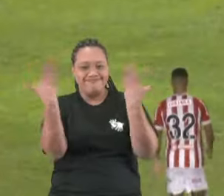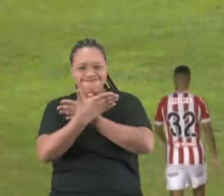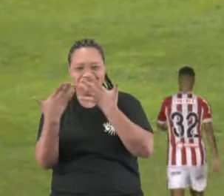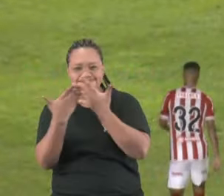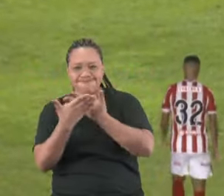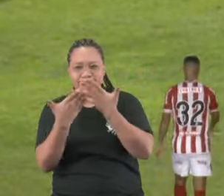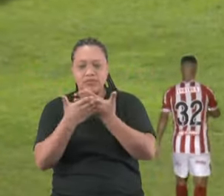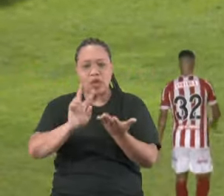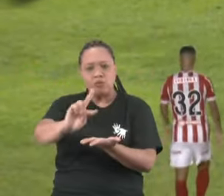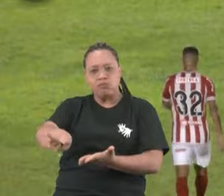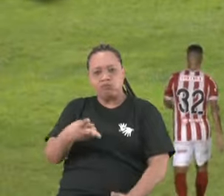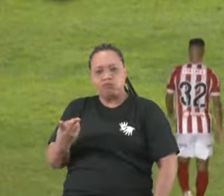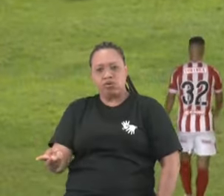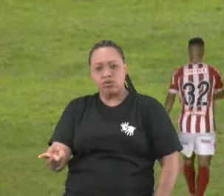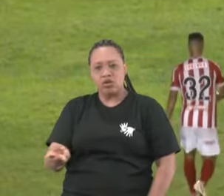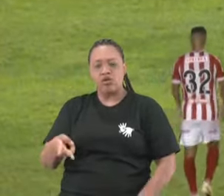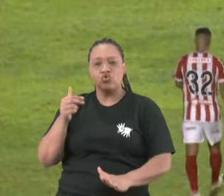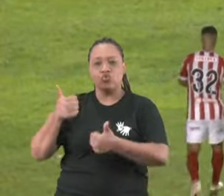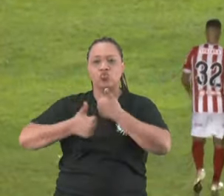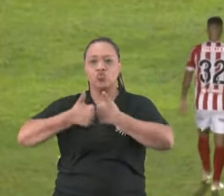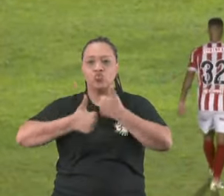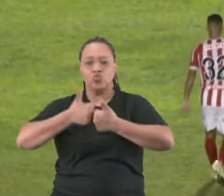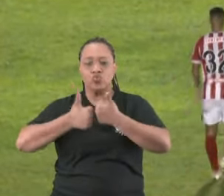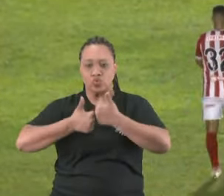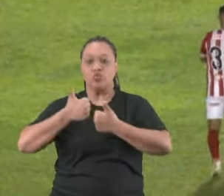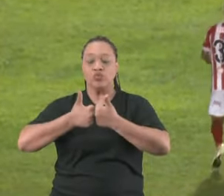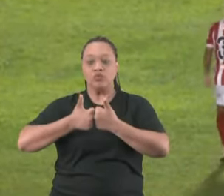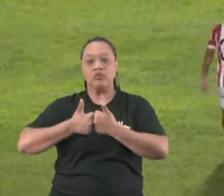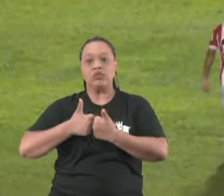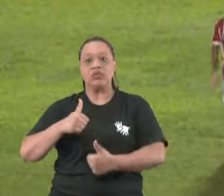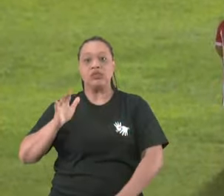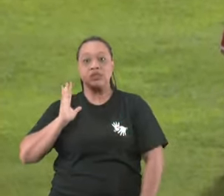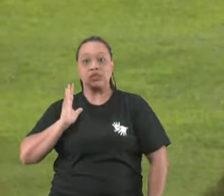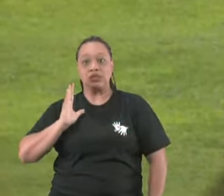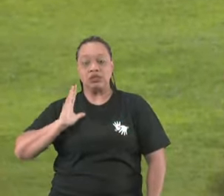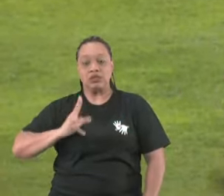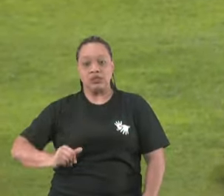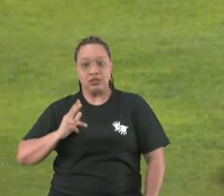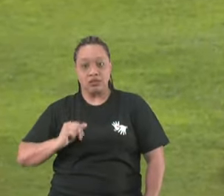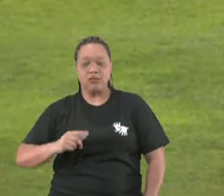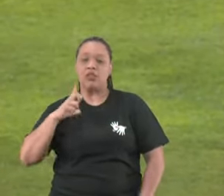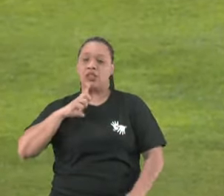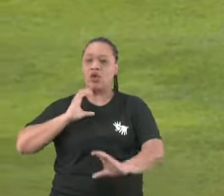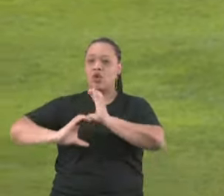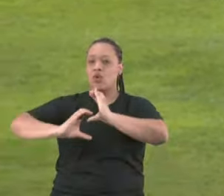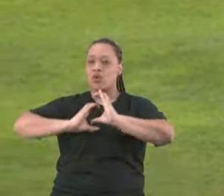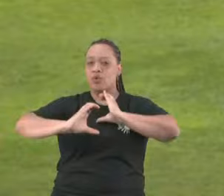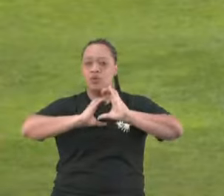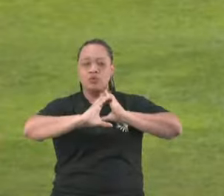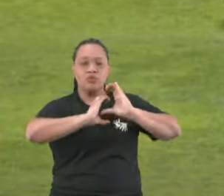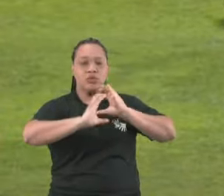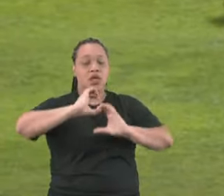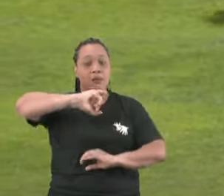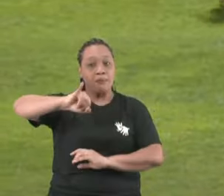Mas quem está caído é um jogador do CRB. Vou perguntar ao quarto árbitro se ele viu ali, porque tem a comunicação.